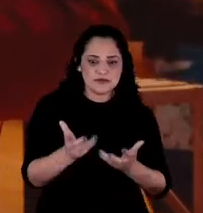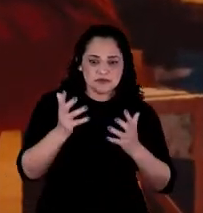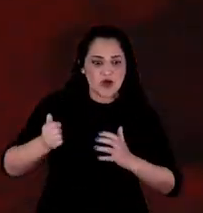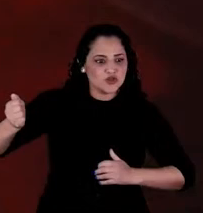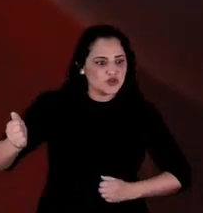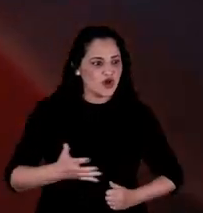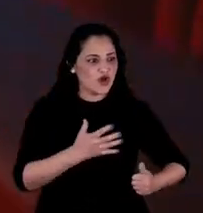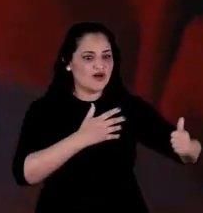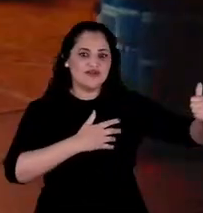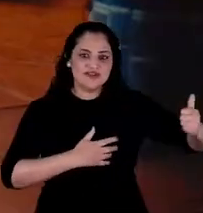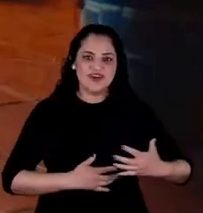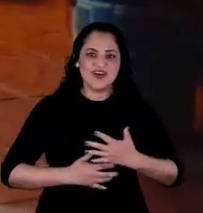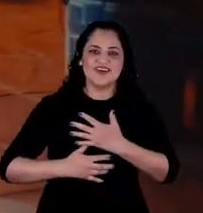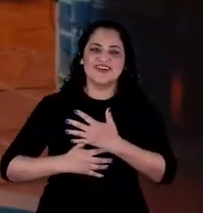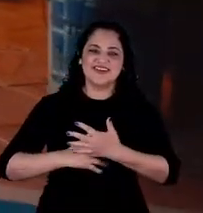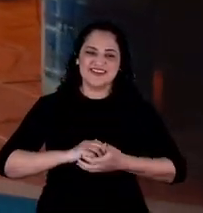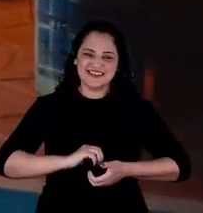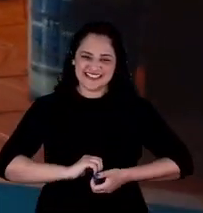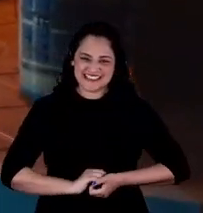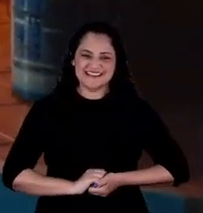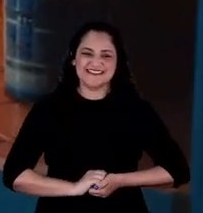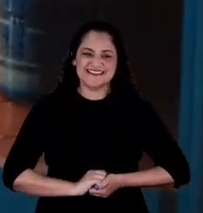promove inovações